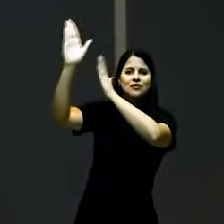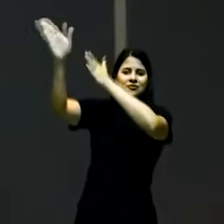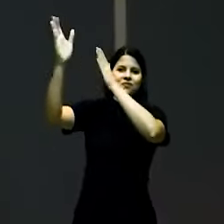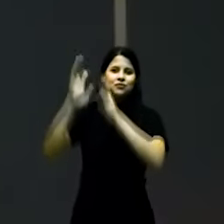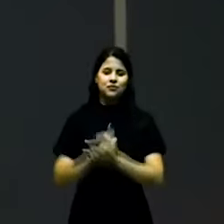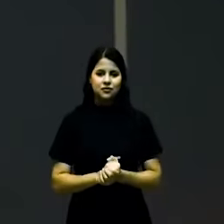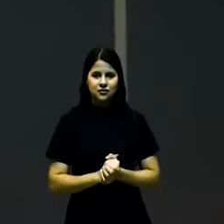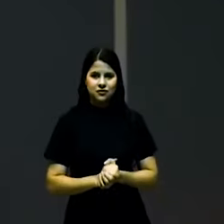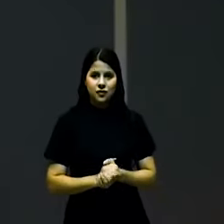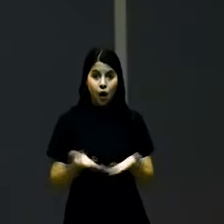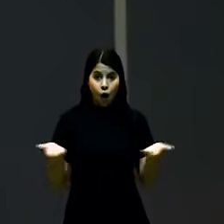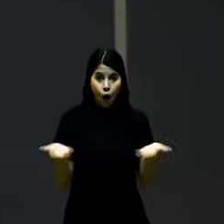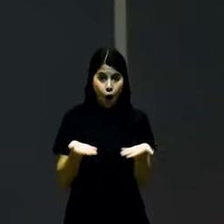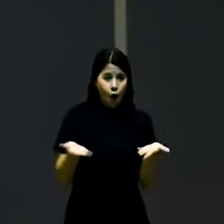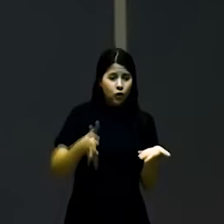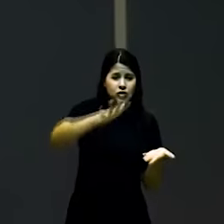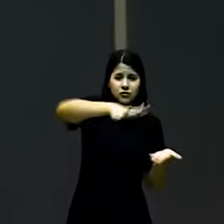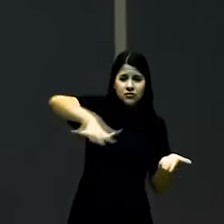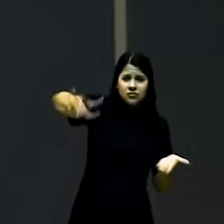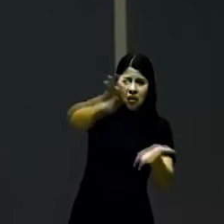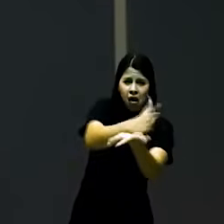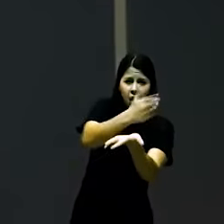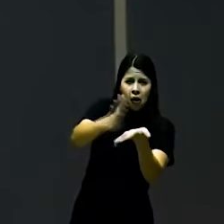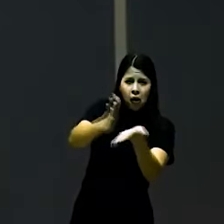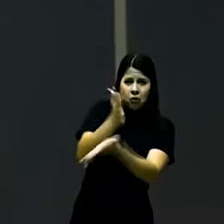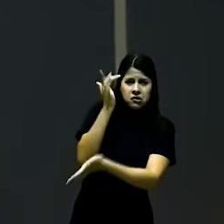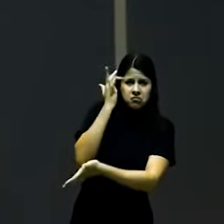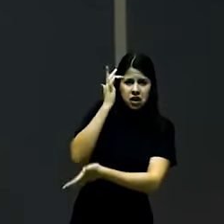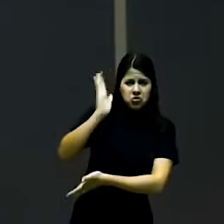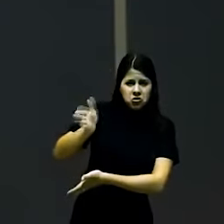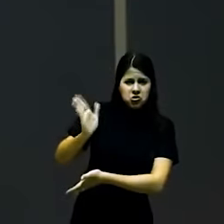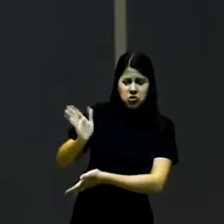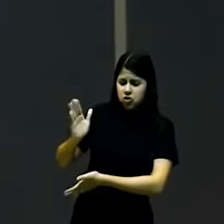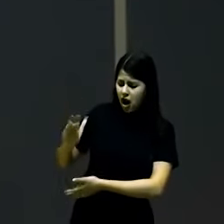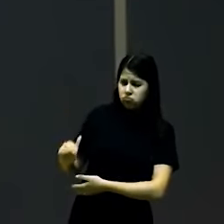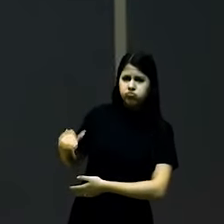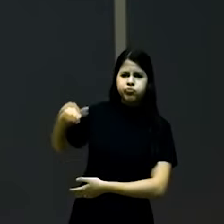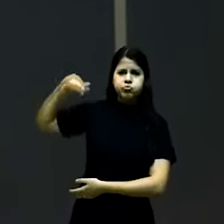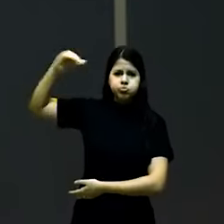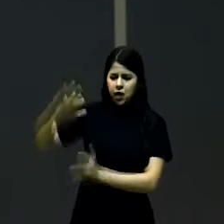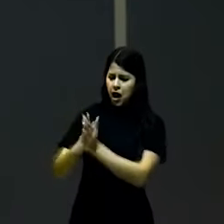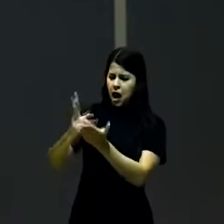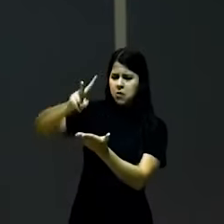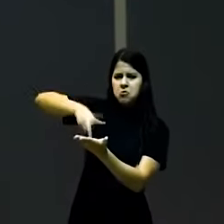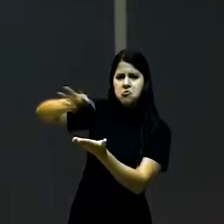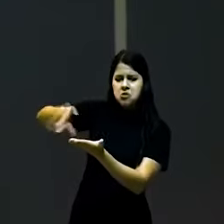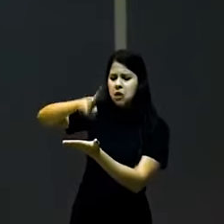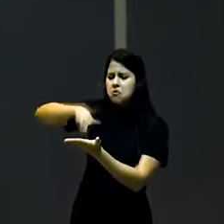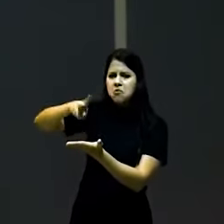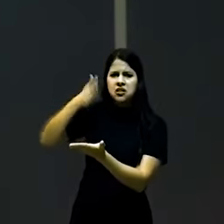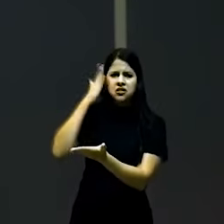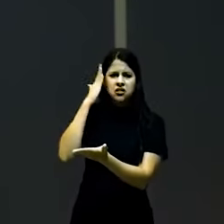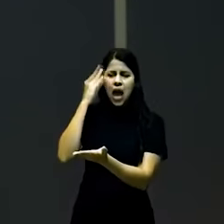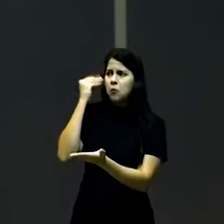Mesmo hoje, alguns de nós maduros, com todo o conhecimento bíblico e com experiências